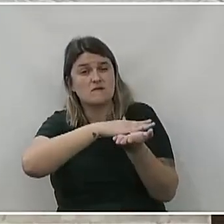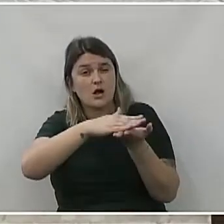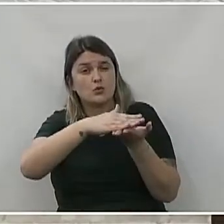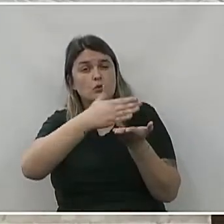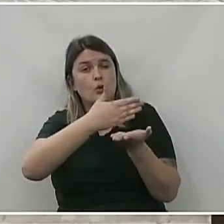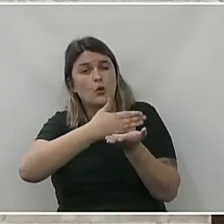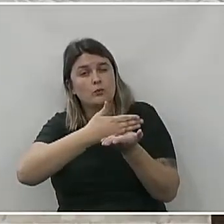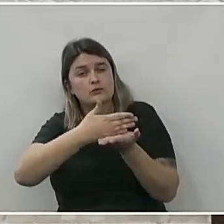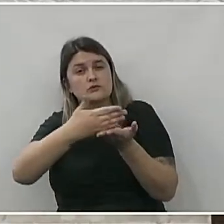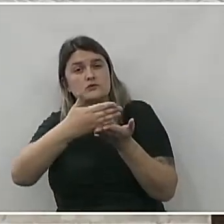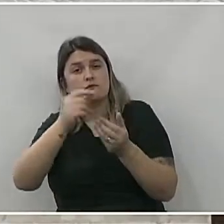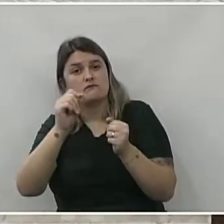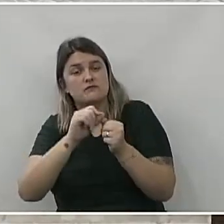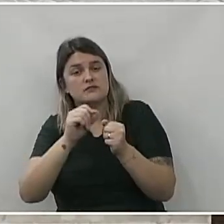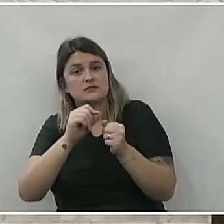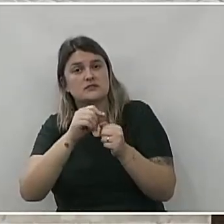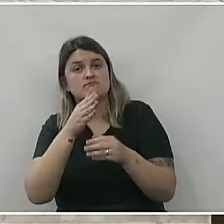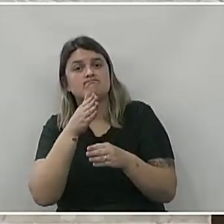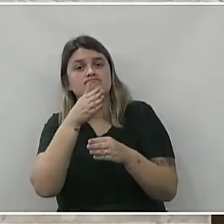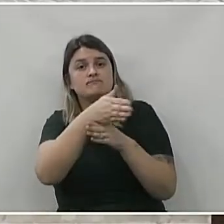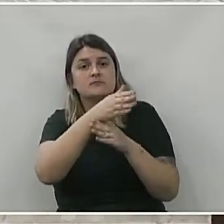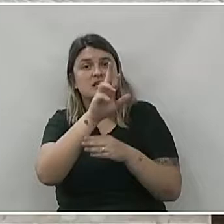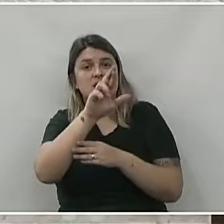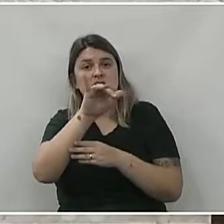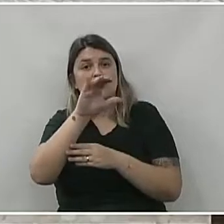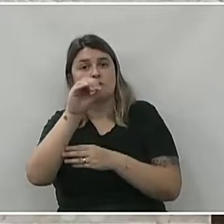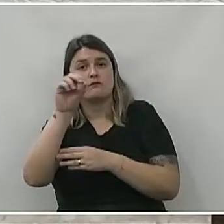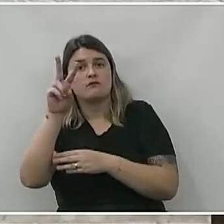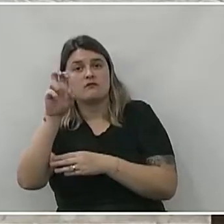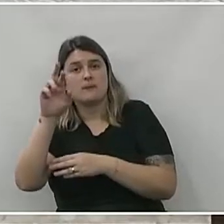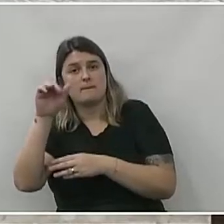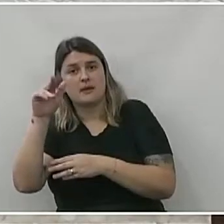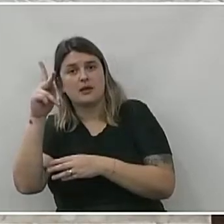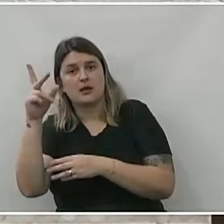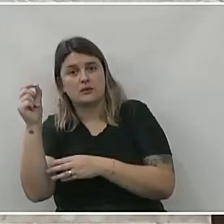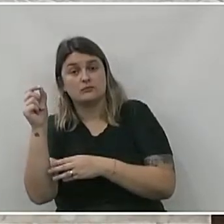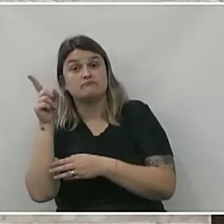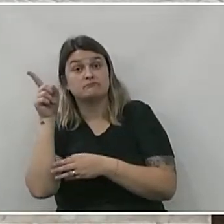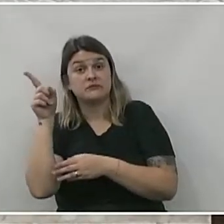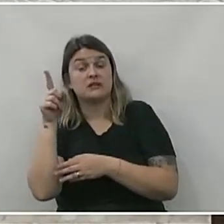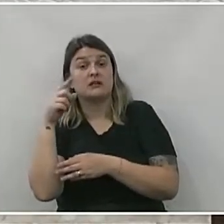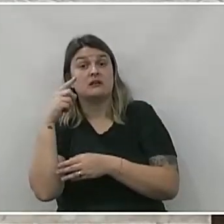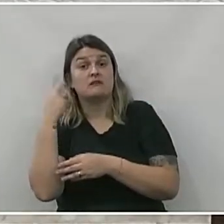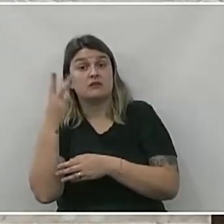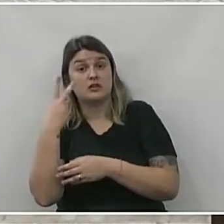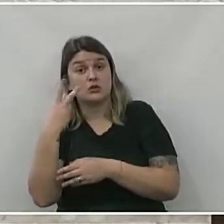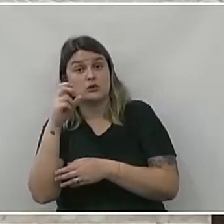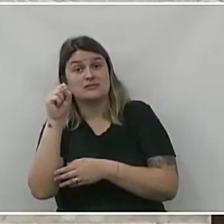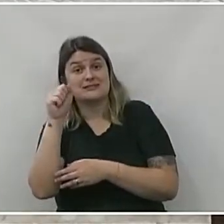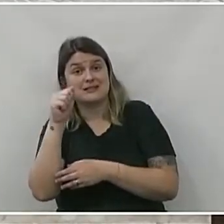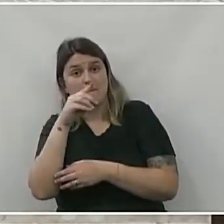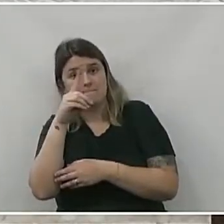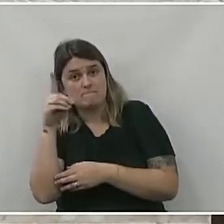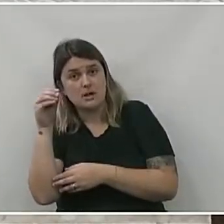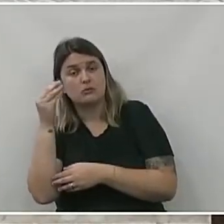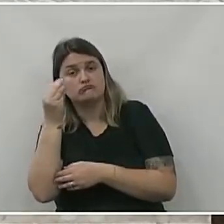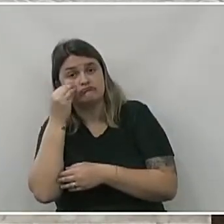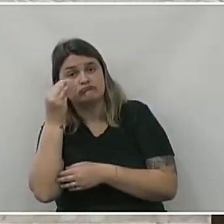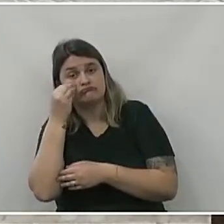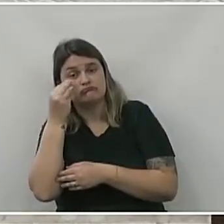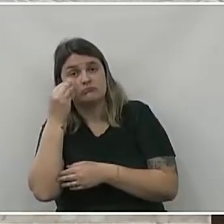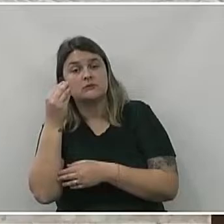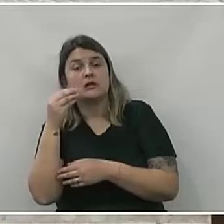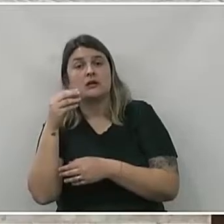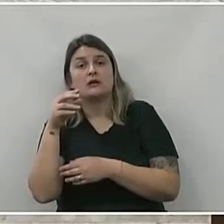feito ali na entrada do Rio Vermelho, um trabalho do vereador Sabão, também ali vai ter o portal, que o vereador